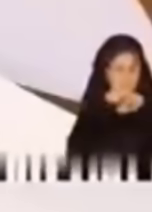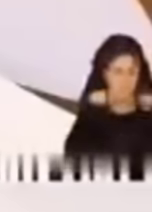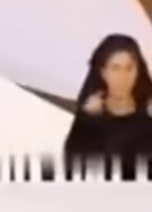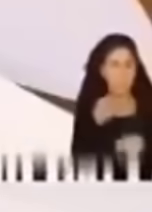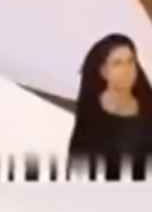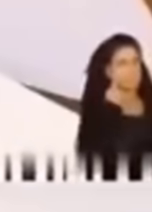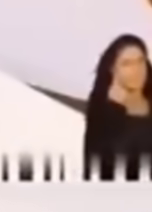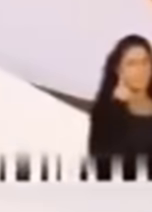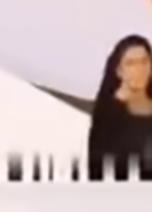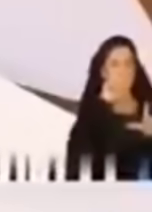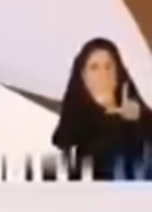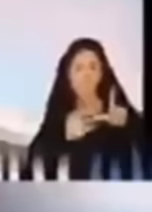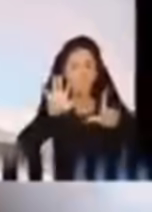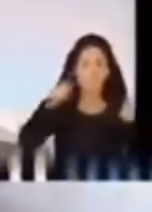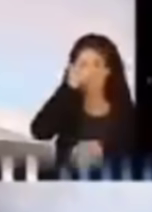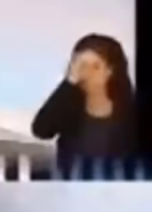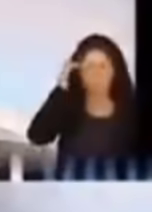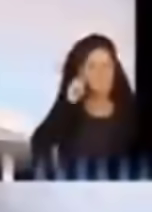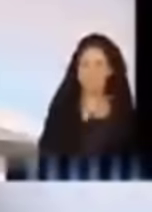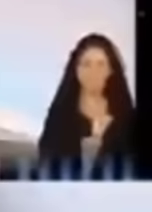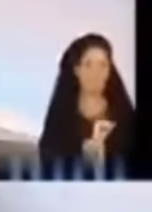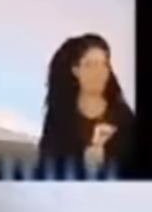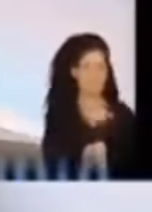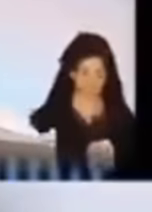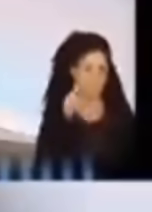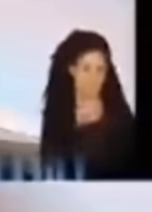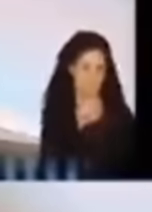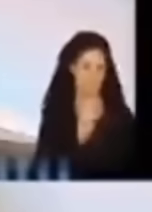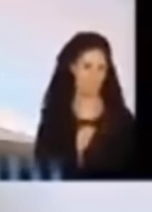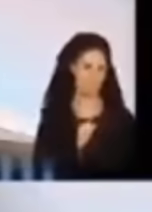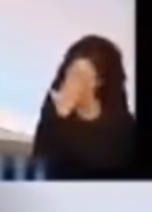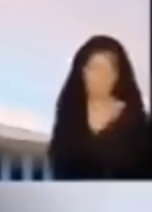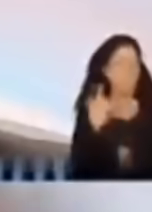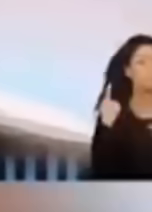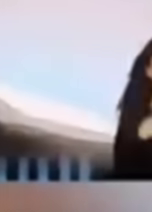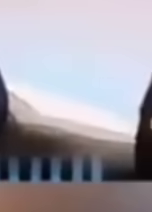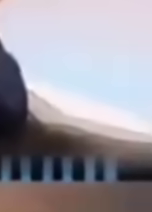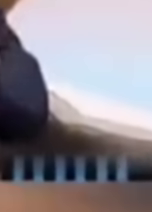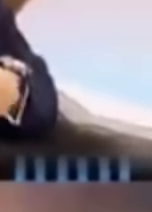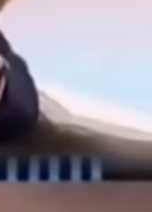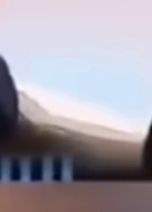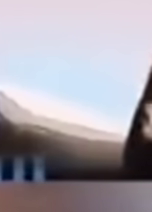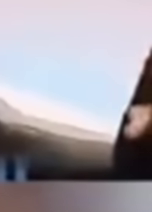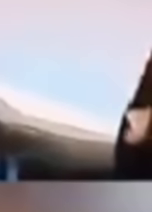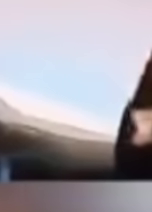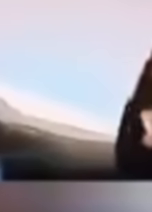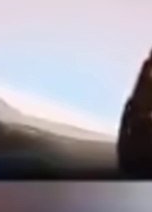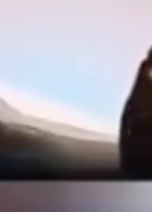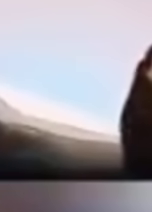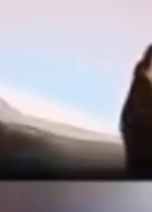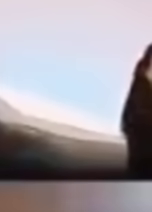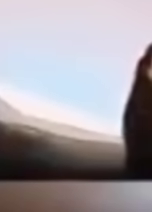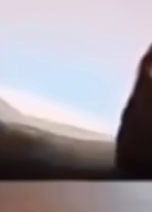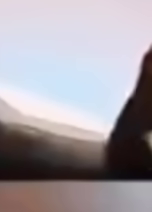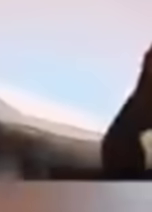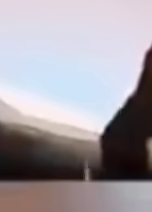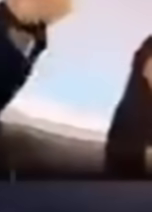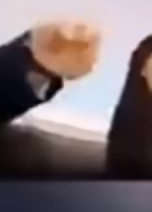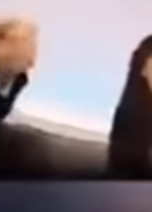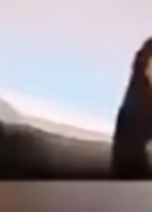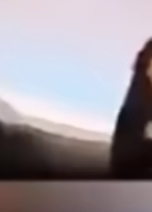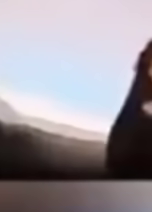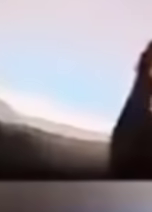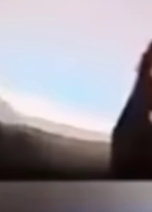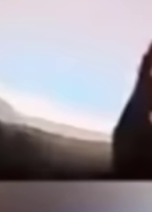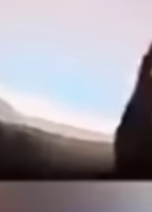não viram a imagem de nenhuma dessas pessoas algemadas sendo conduzidas. Vocês não viram pessoas sendo acorrentadas pelos pés sendo conduzidas. Pessoas